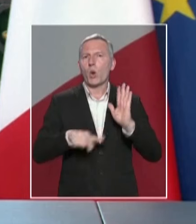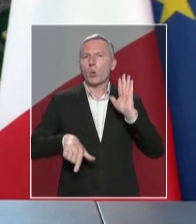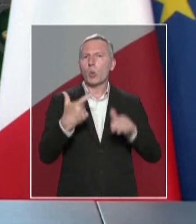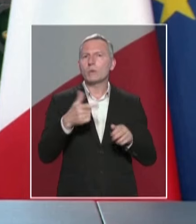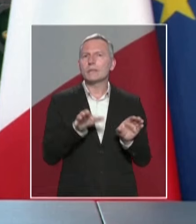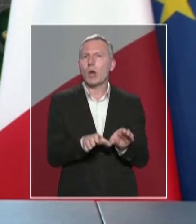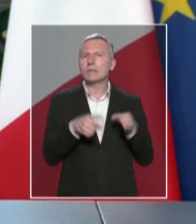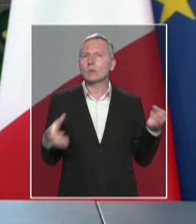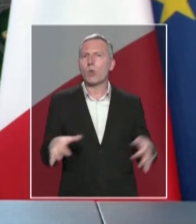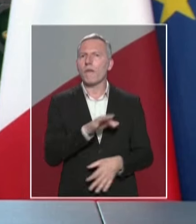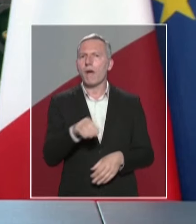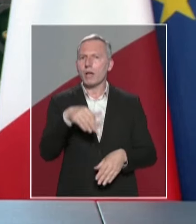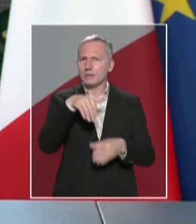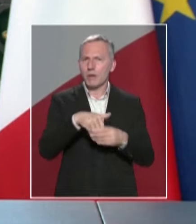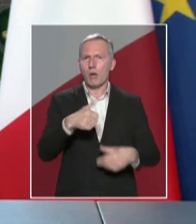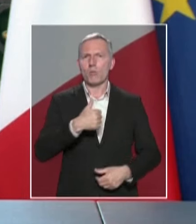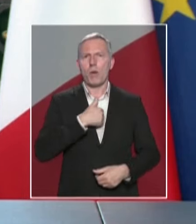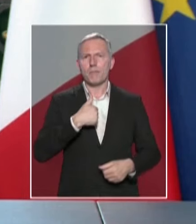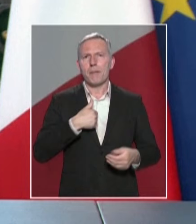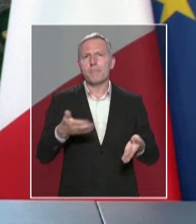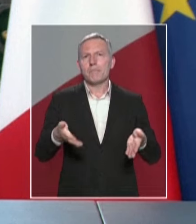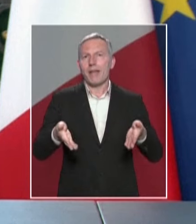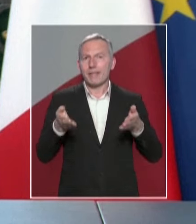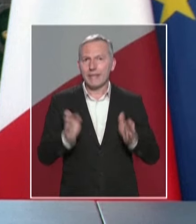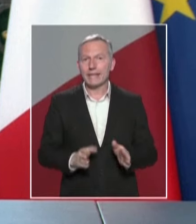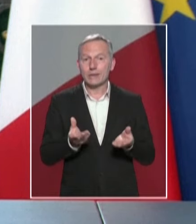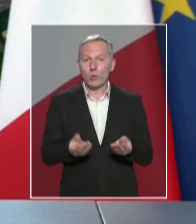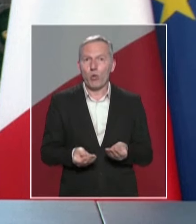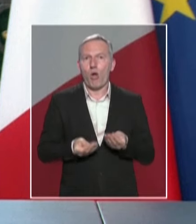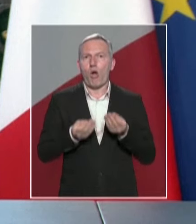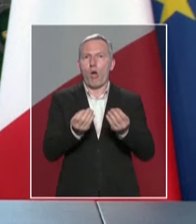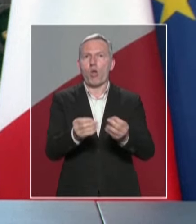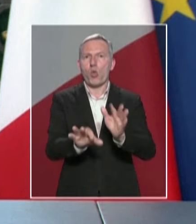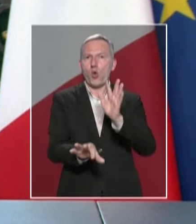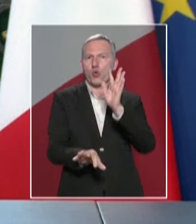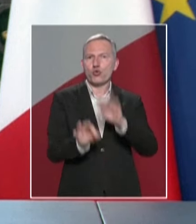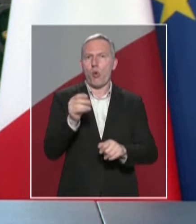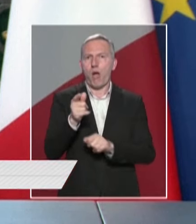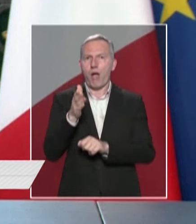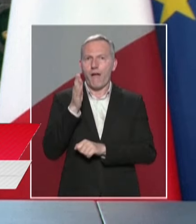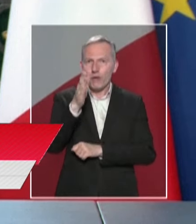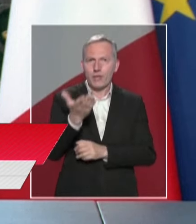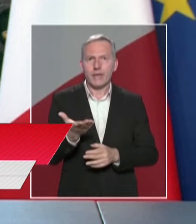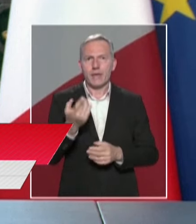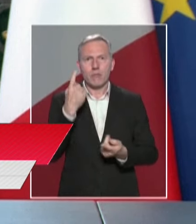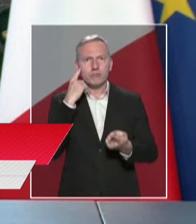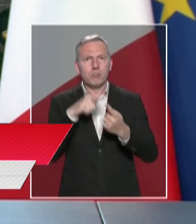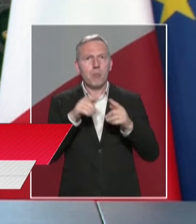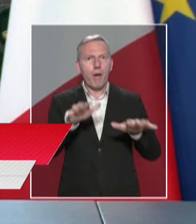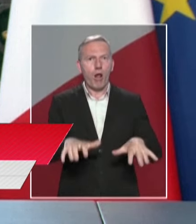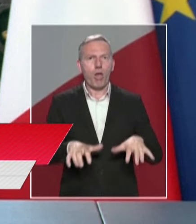antissemitas. Durante a mensagem televisionada, Macron qualificou o aumento dos nacionalistas